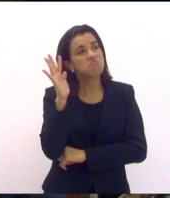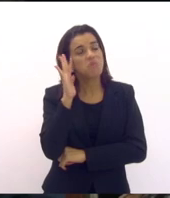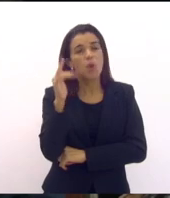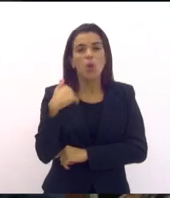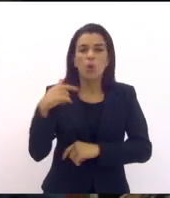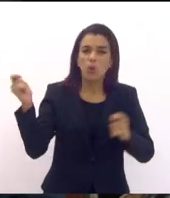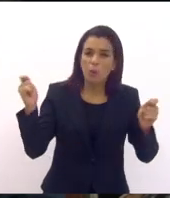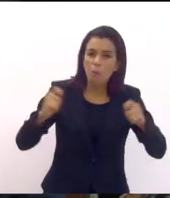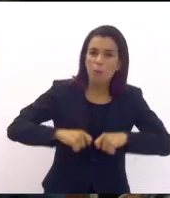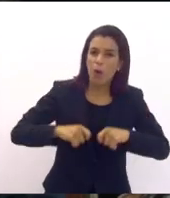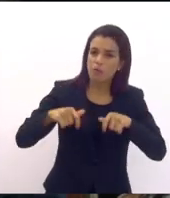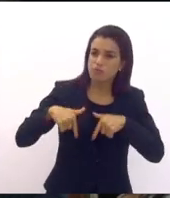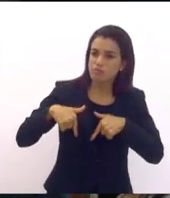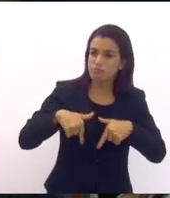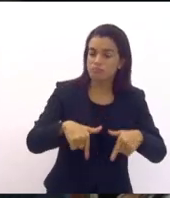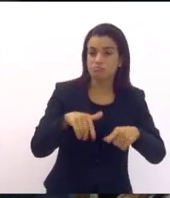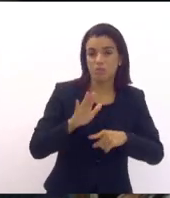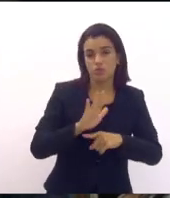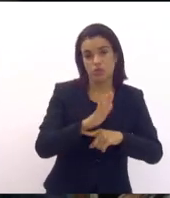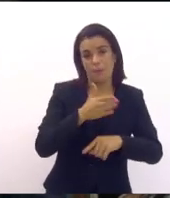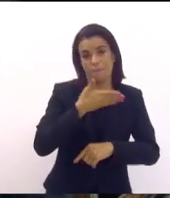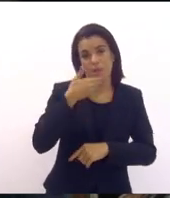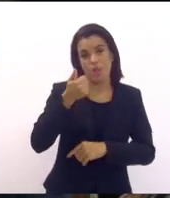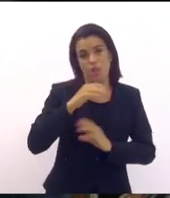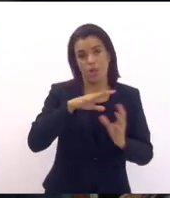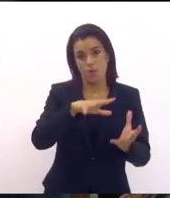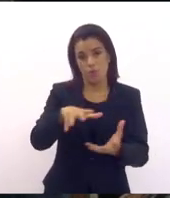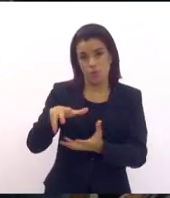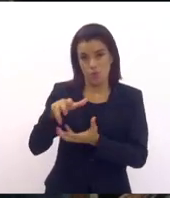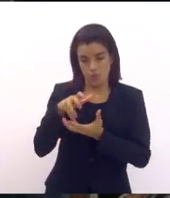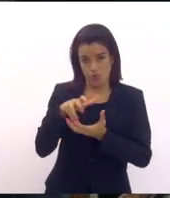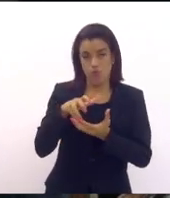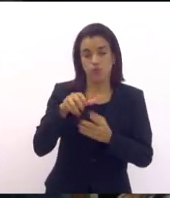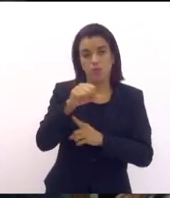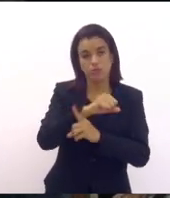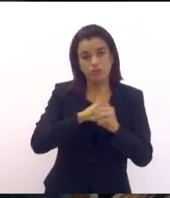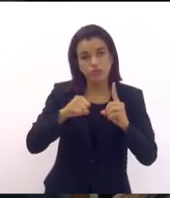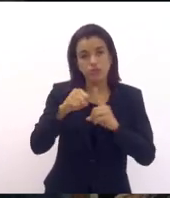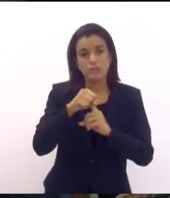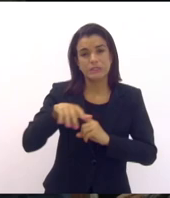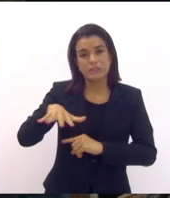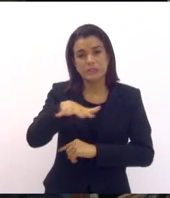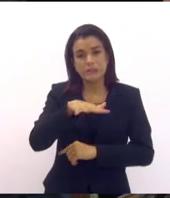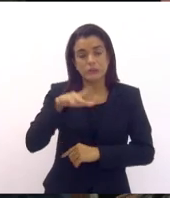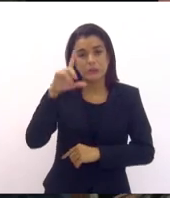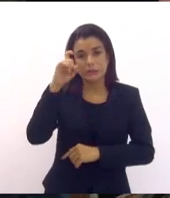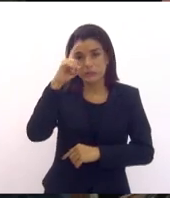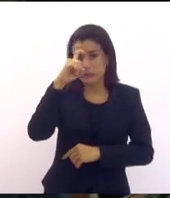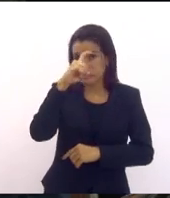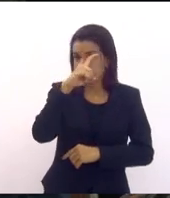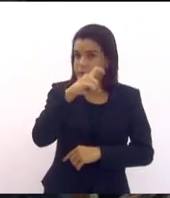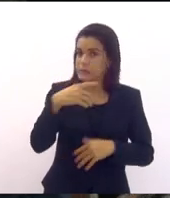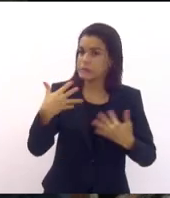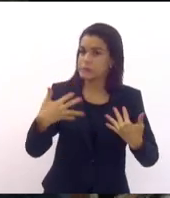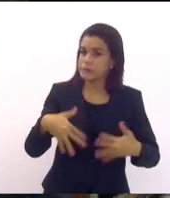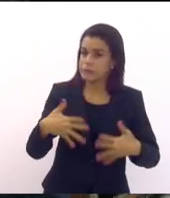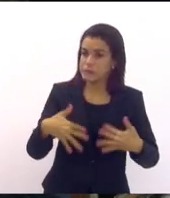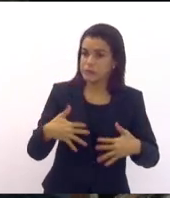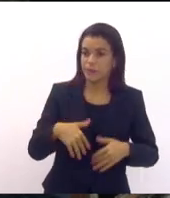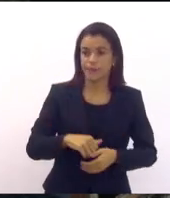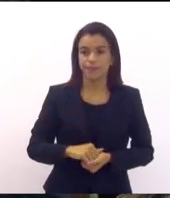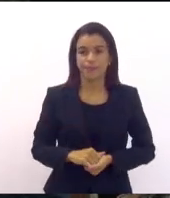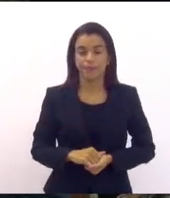fazer para ajudar a melhorar o nosso mundo a nossa sociedade ante tantas situações que existem nós